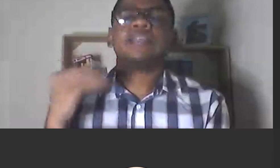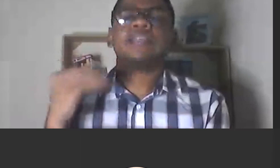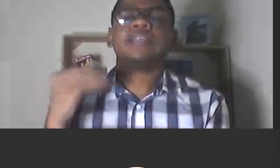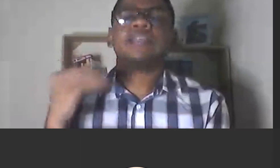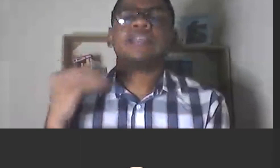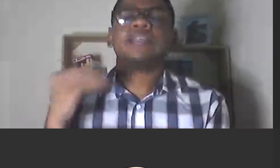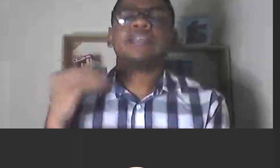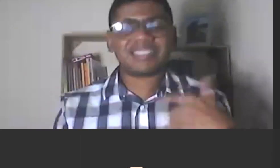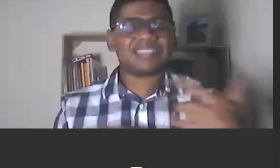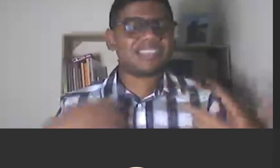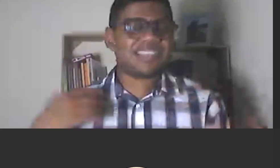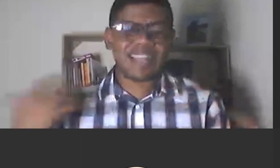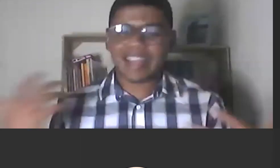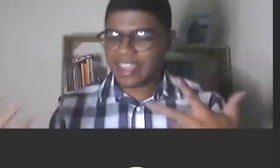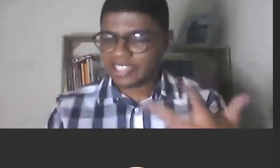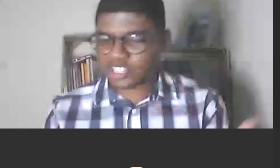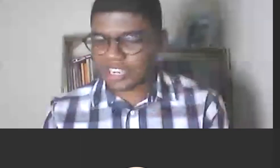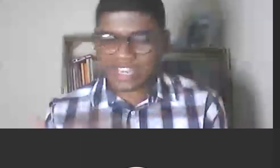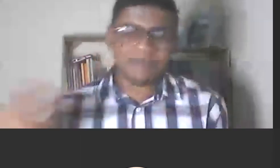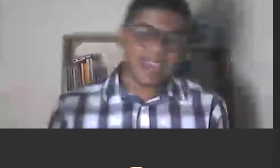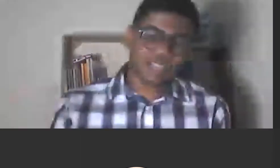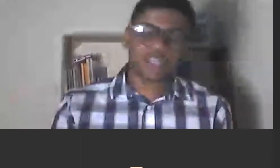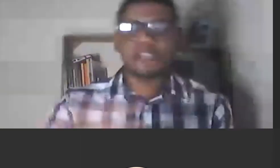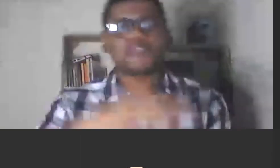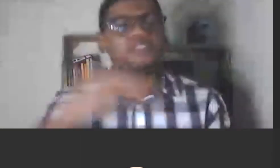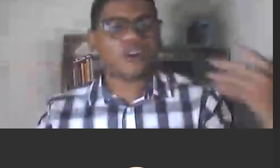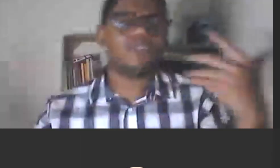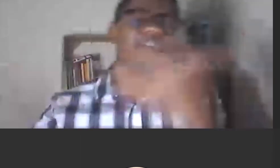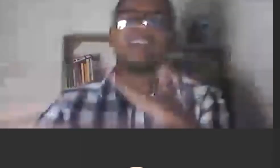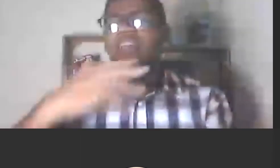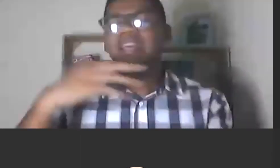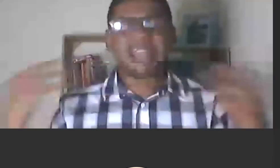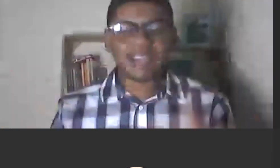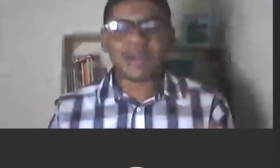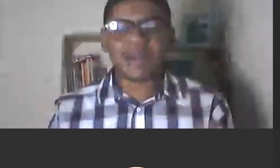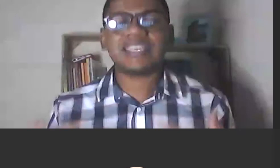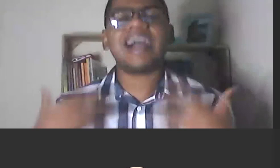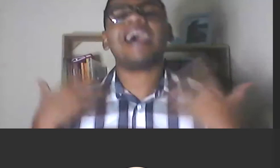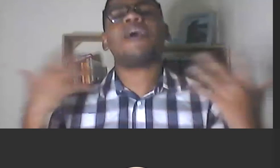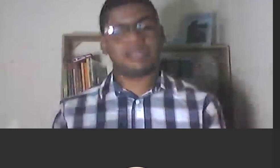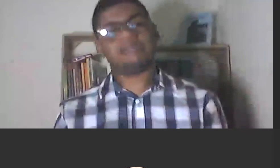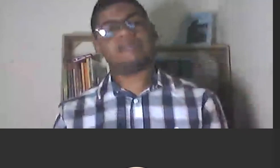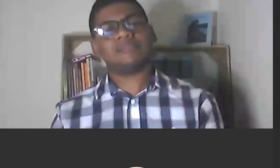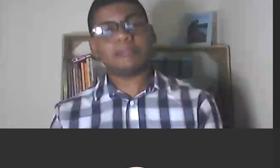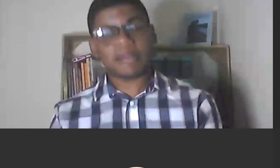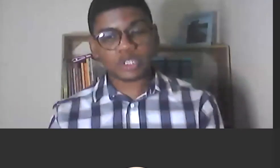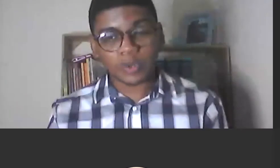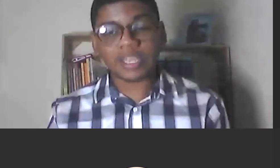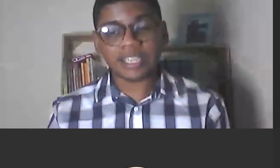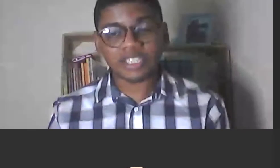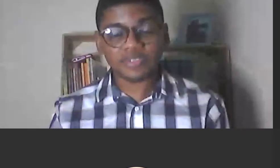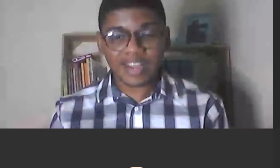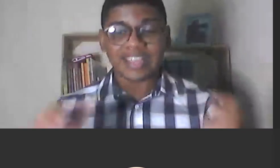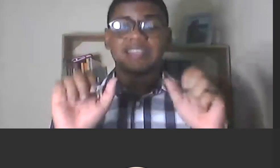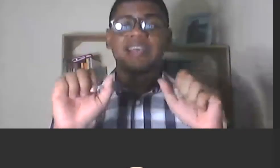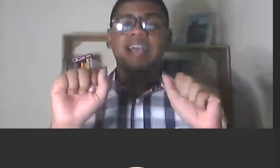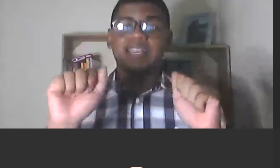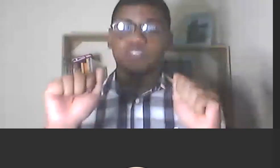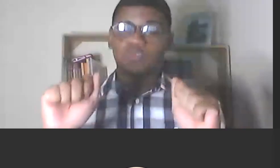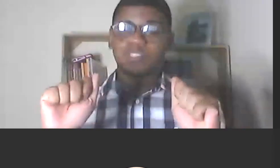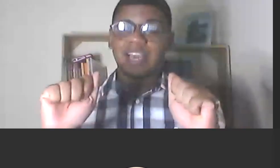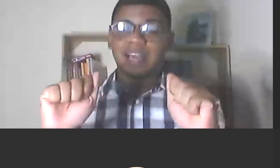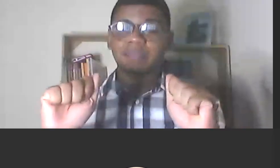Se for um beijo mais caliente, aquele beijo que envolve, né, quase que a alma da pessoa, o que a gente